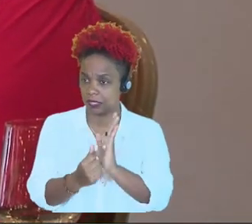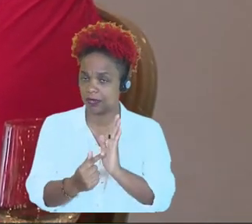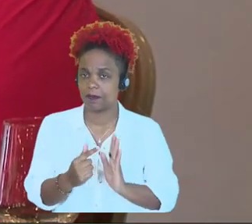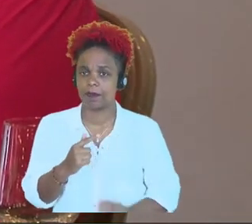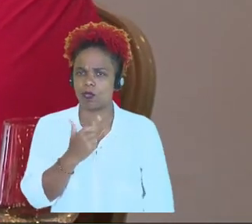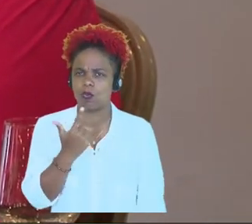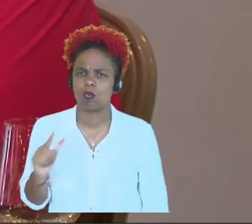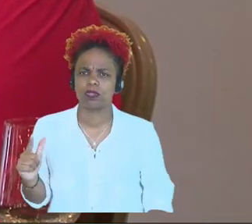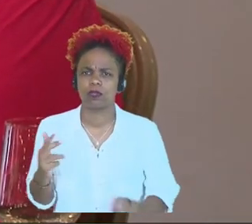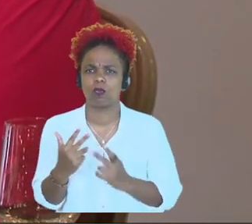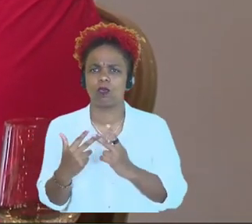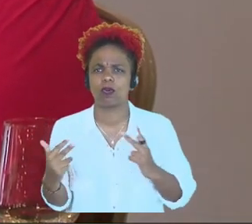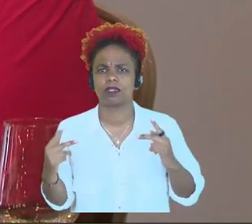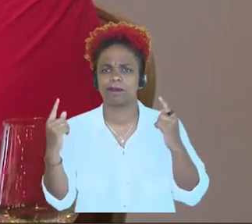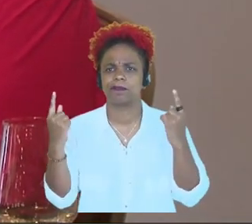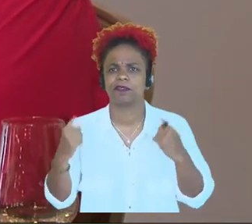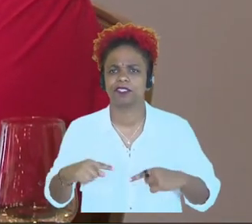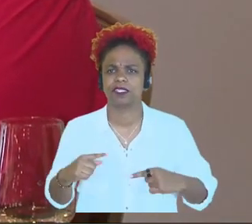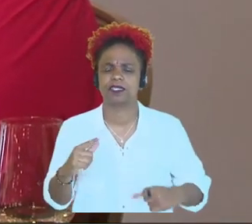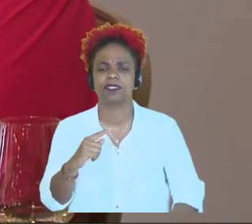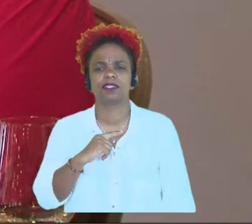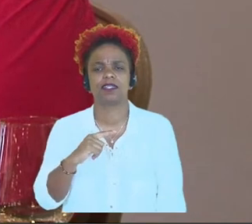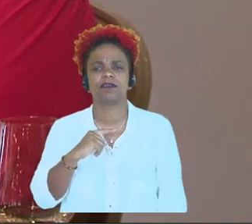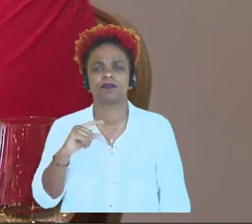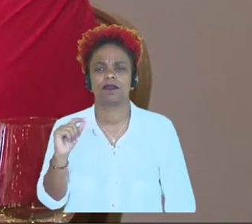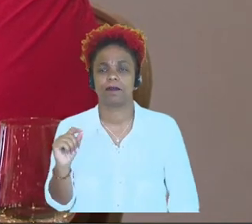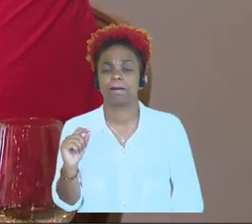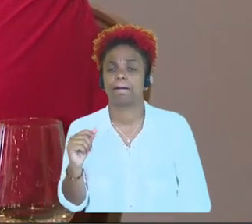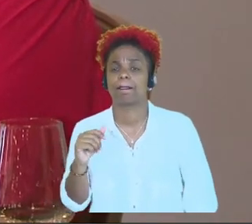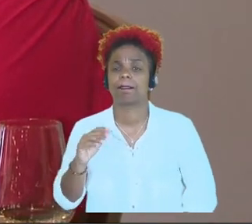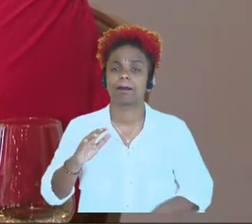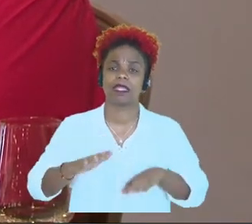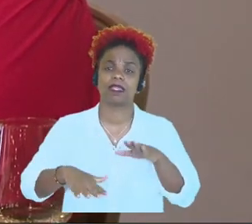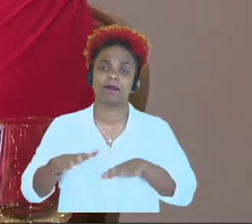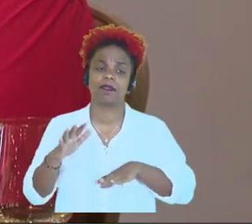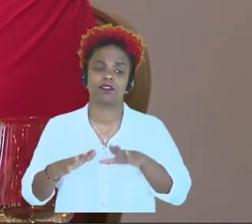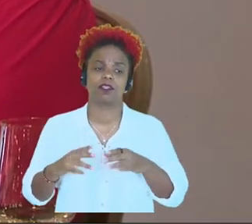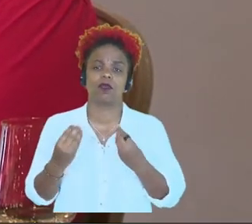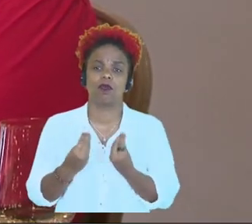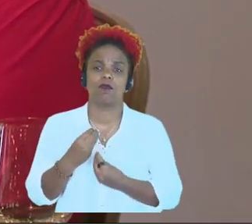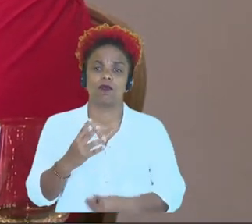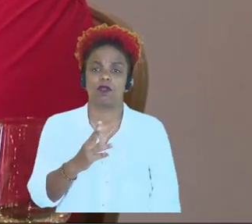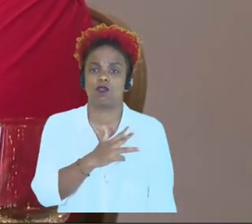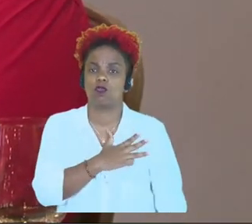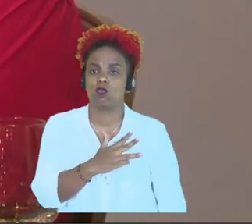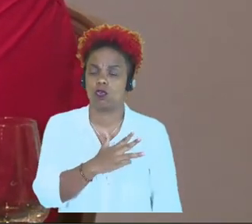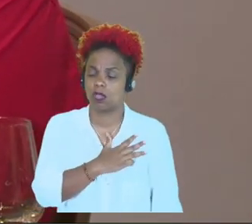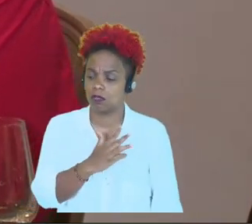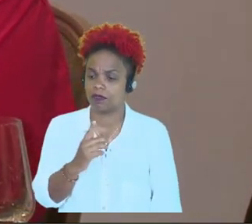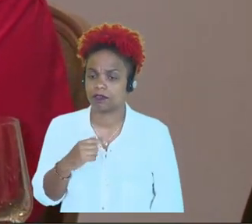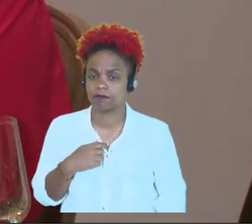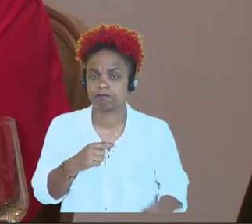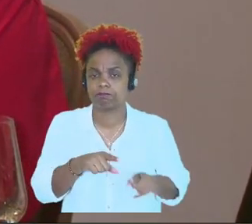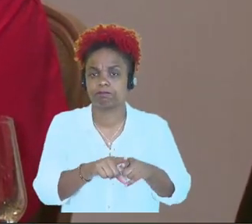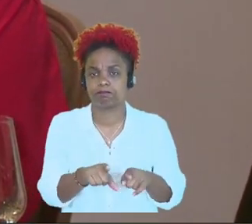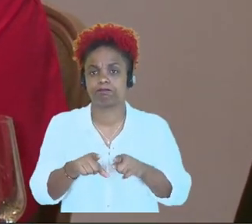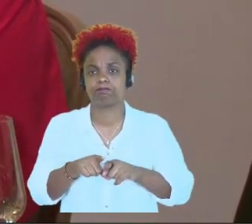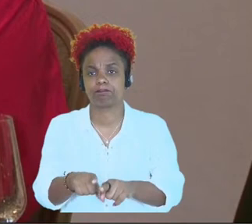E outra coisa que eu apostaria também, mas vai depender muito de como o Lula vai construir a coalizão nesse